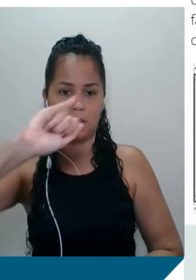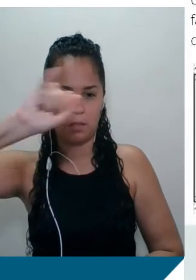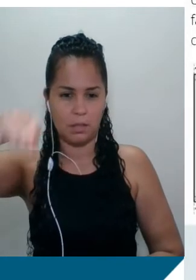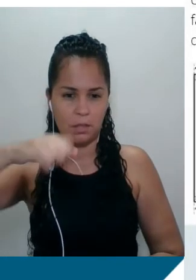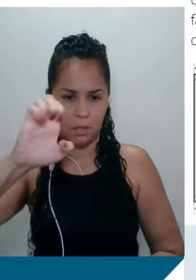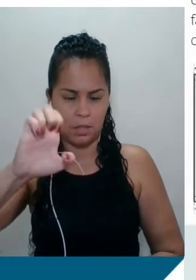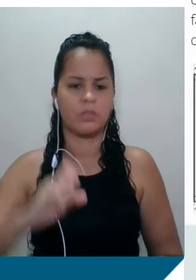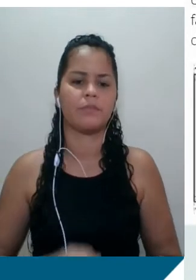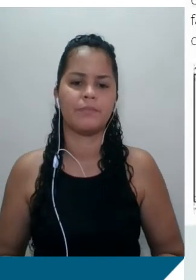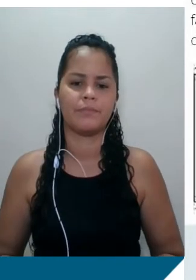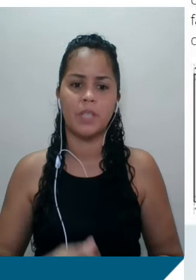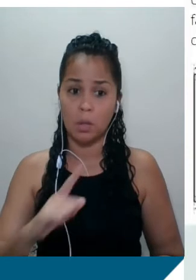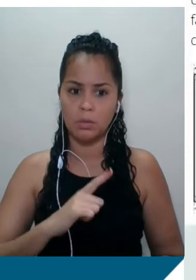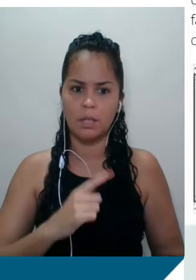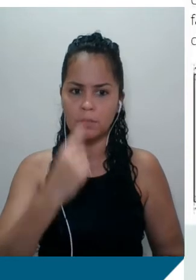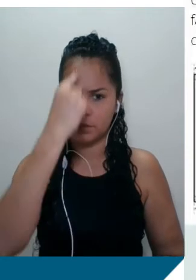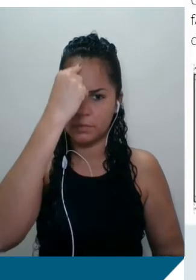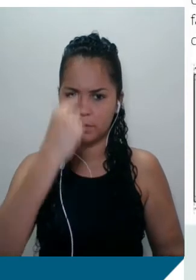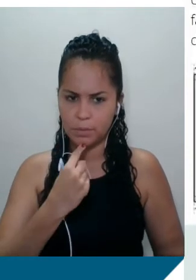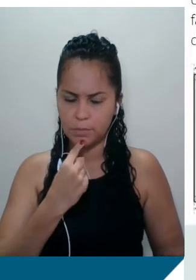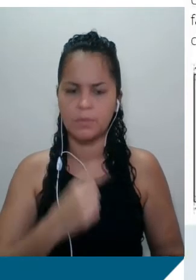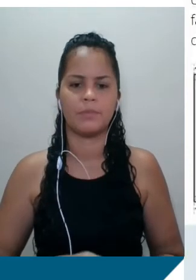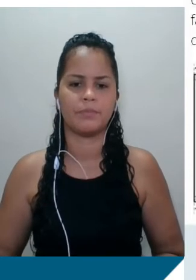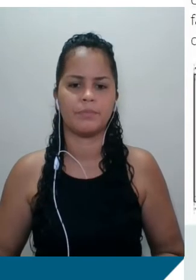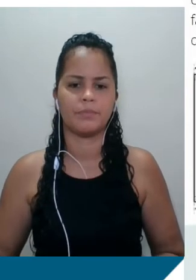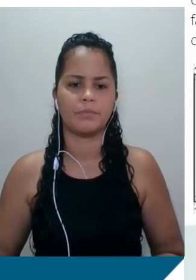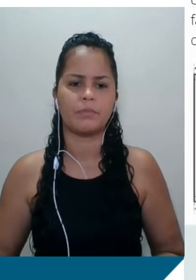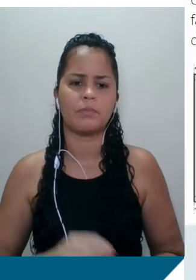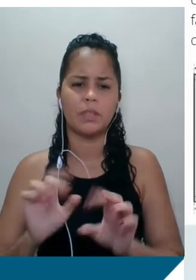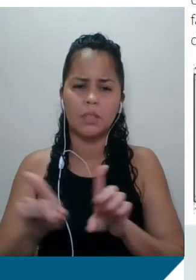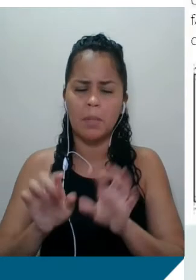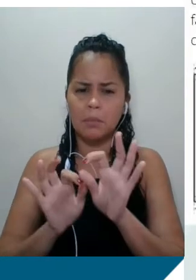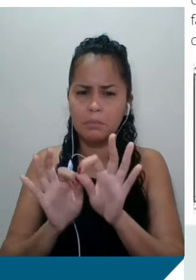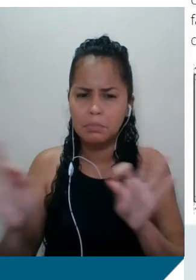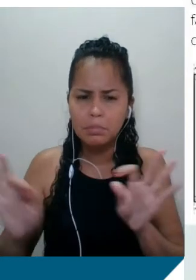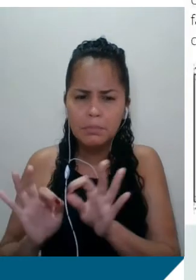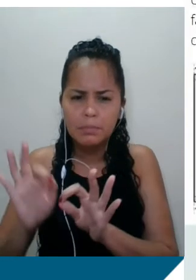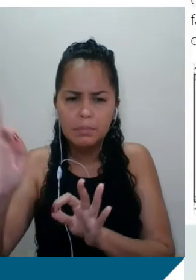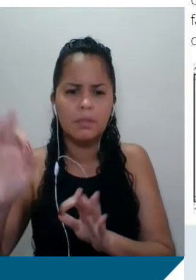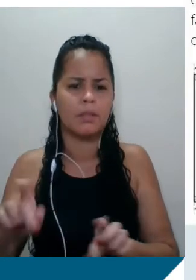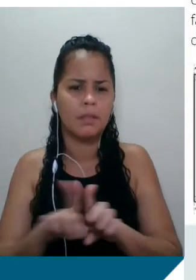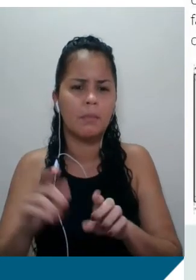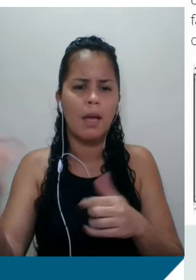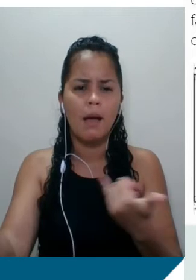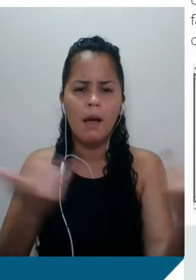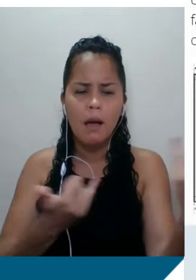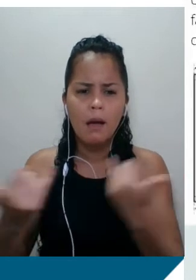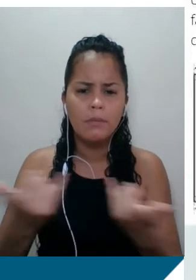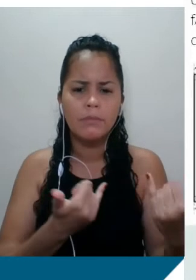figura, o projeto da laje, com as dimensões que nós vamos precisar usar, nos avisa que a